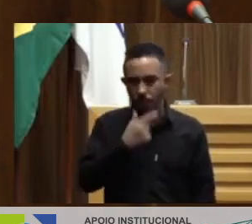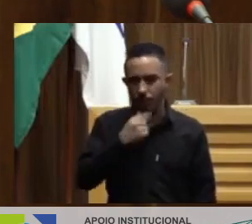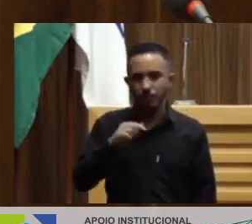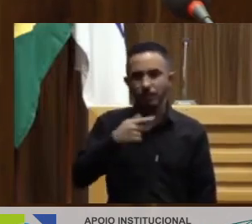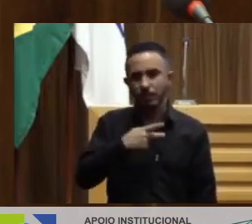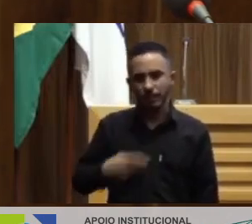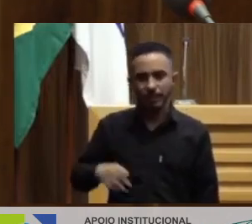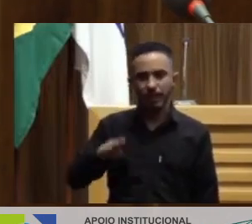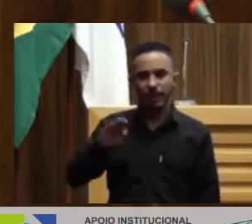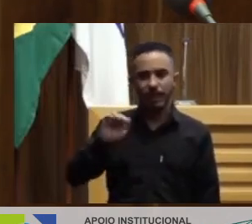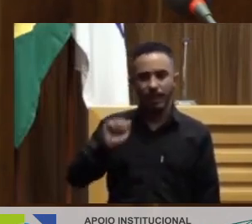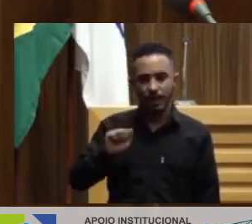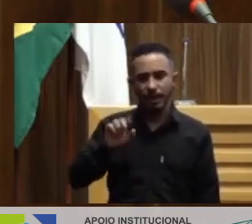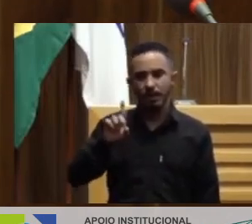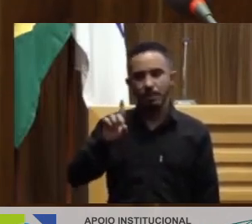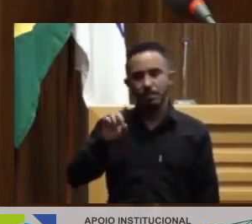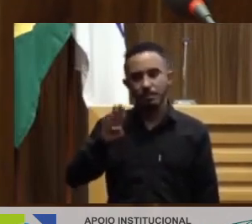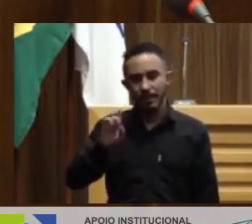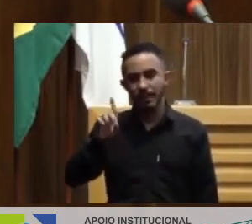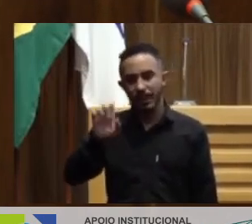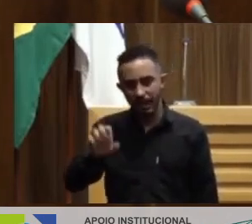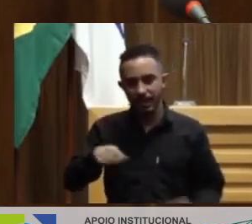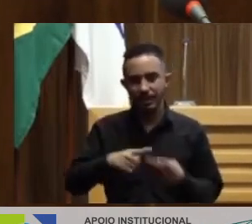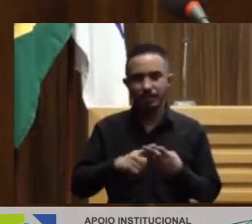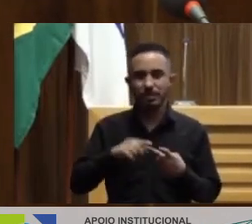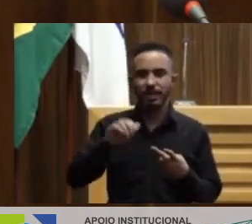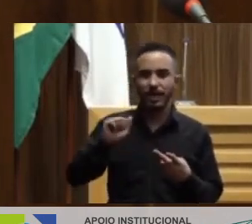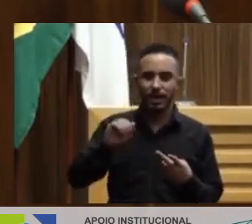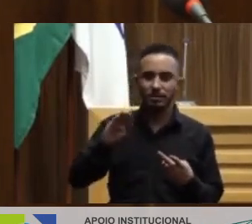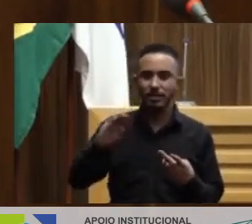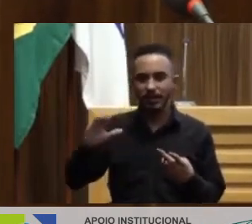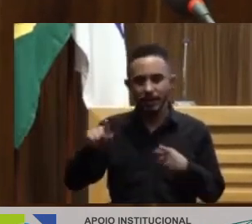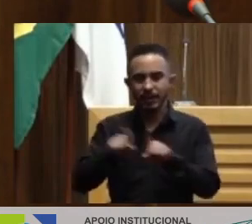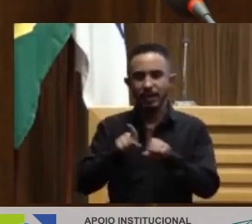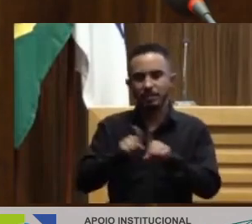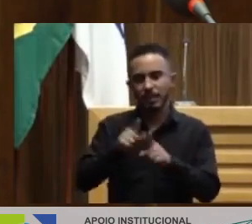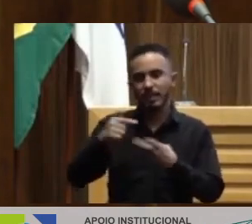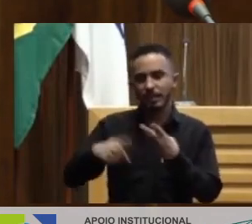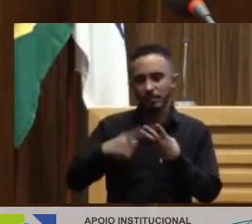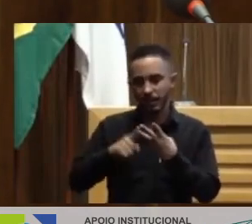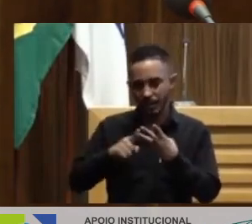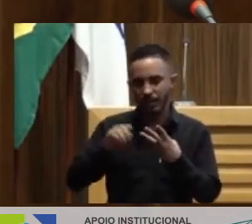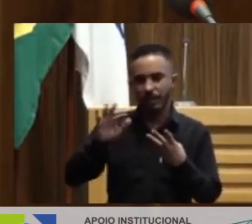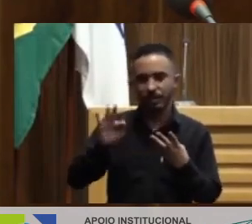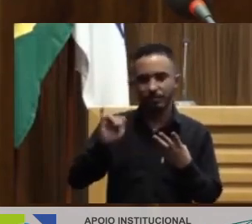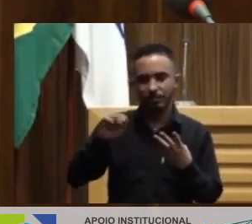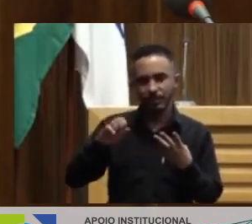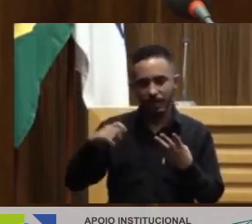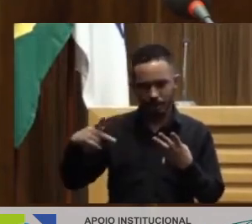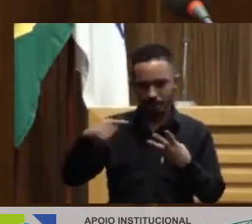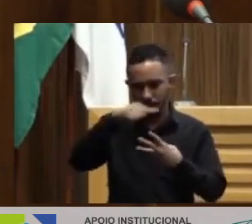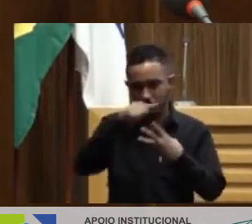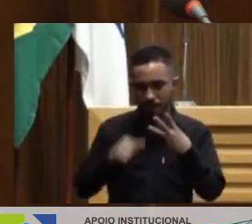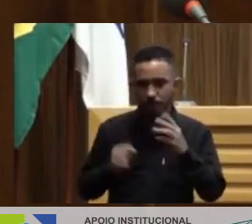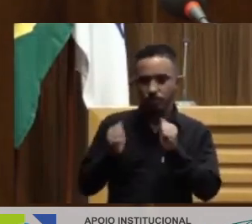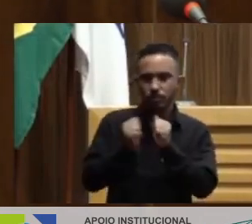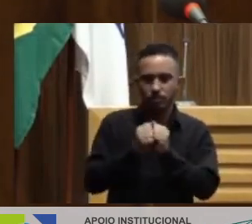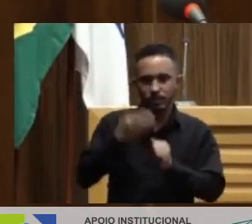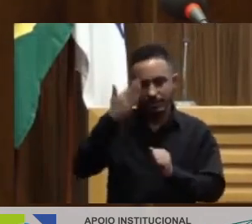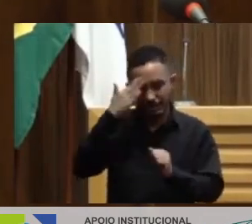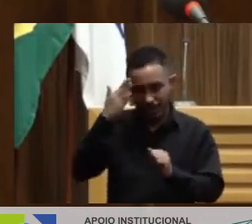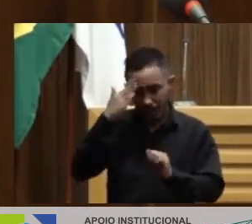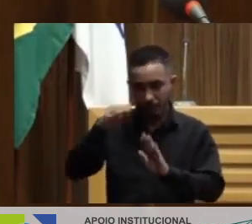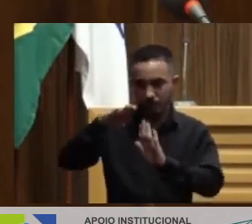ABDE, trabalha com a gente da ABC e trabalha com a gente lá na FINEP. E a gente sabe que a distância entre a